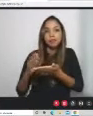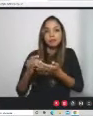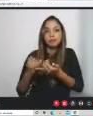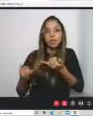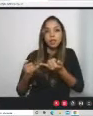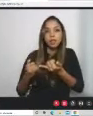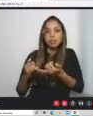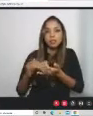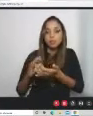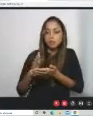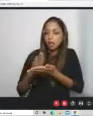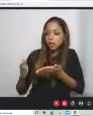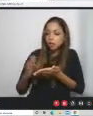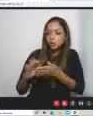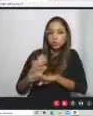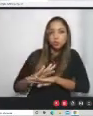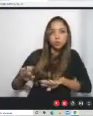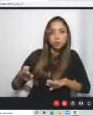obra,